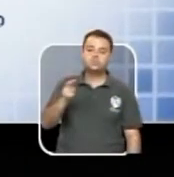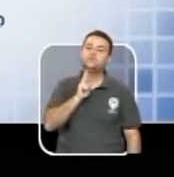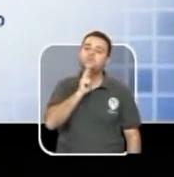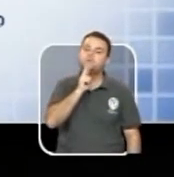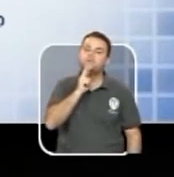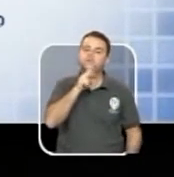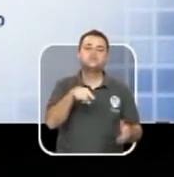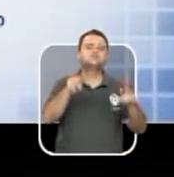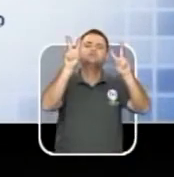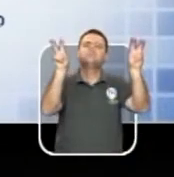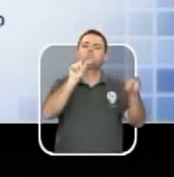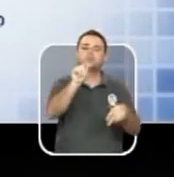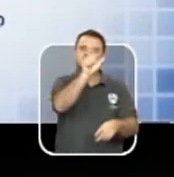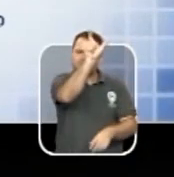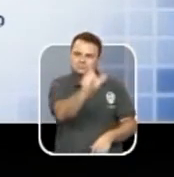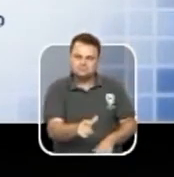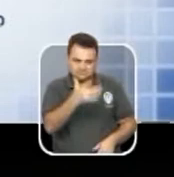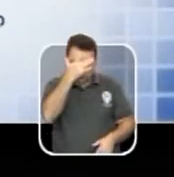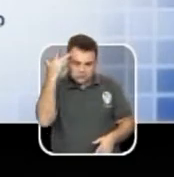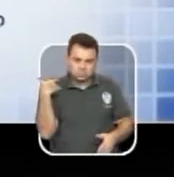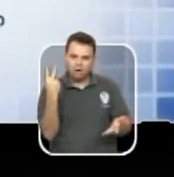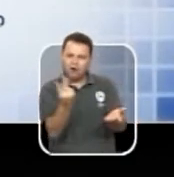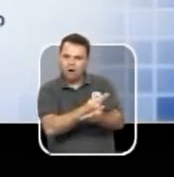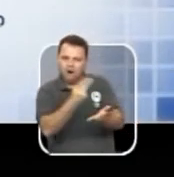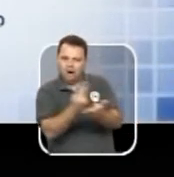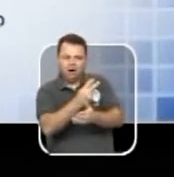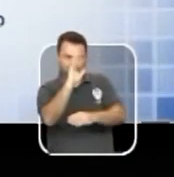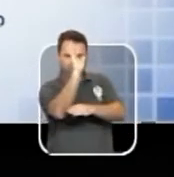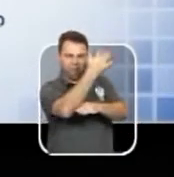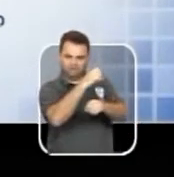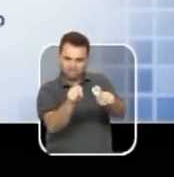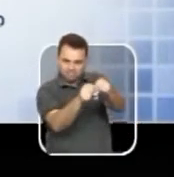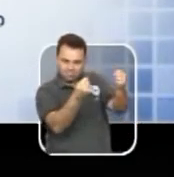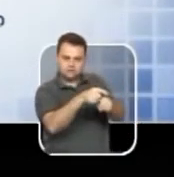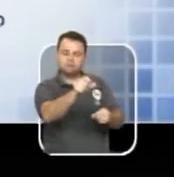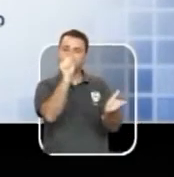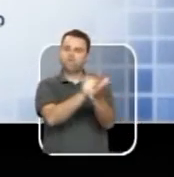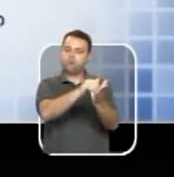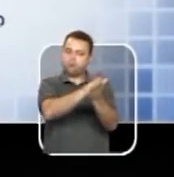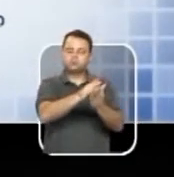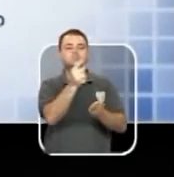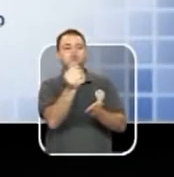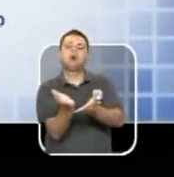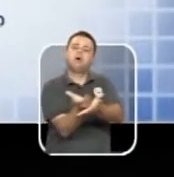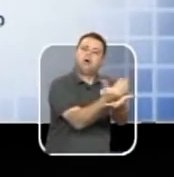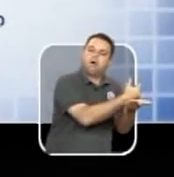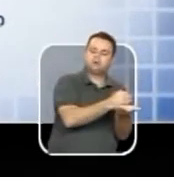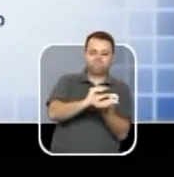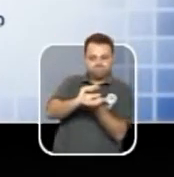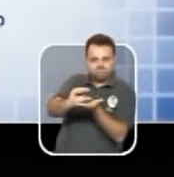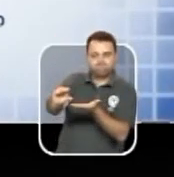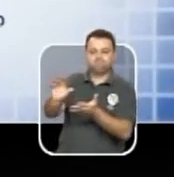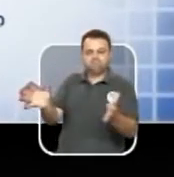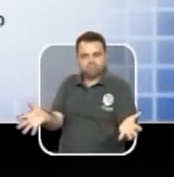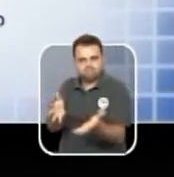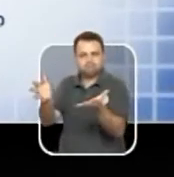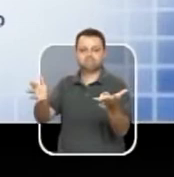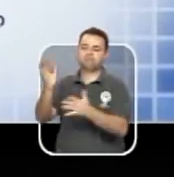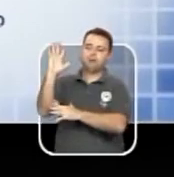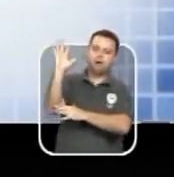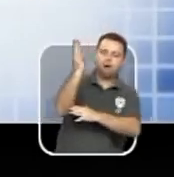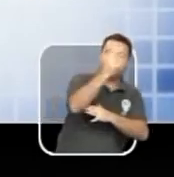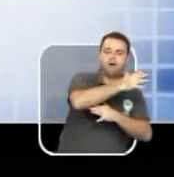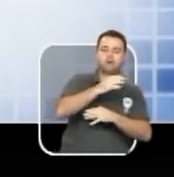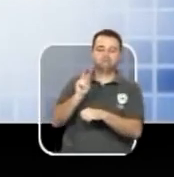sobre a destinação pecuniária, originada de infração ambiental, para implementação de políticas municipais de meio ambiente e